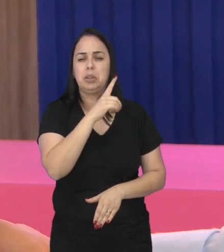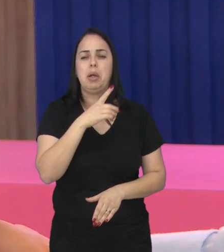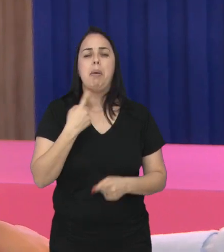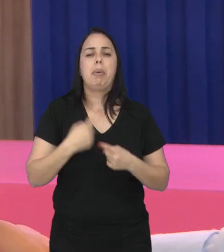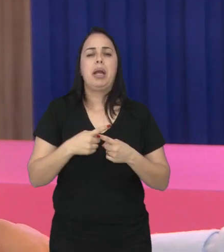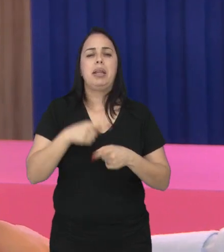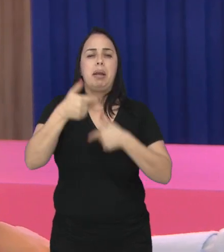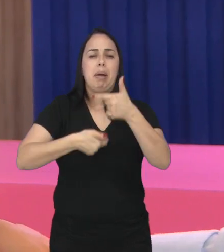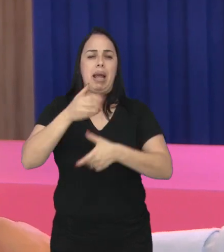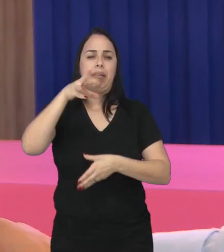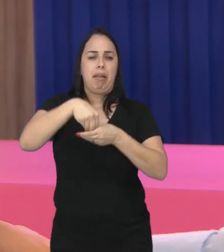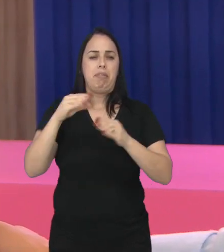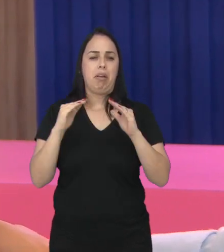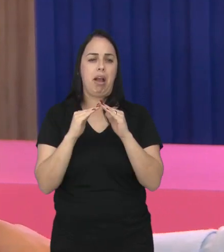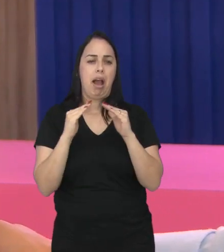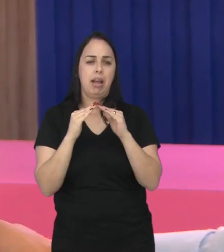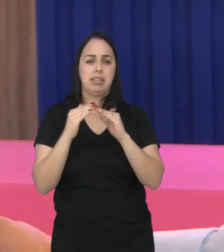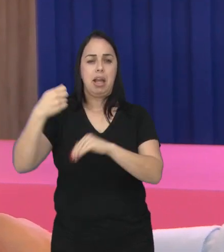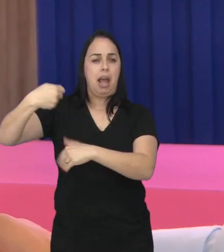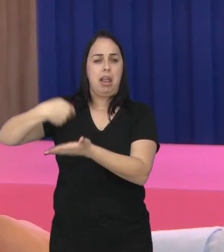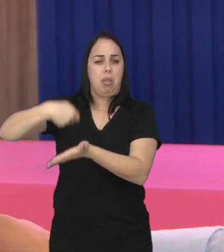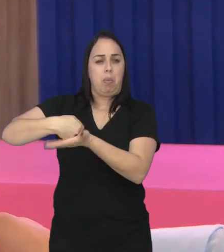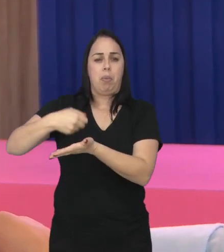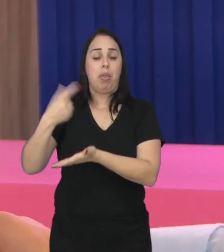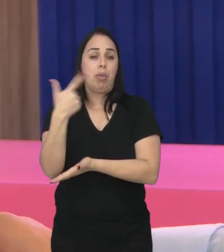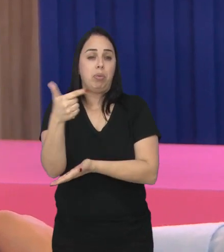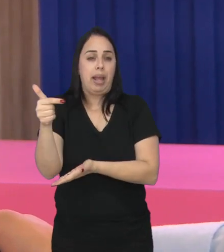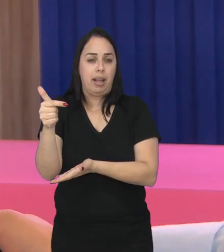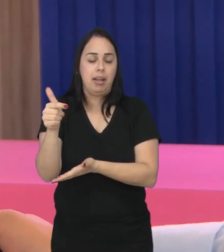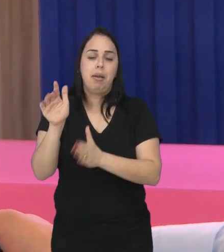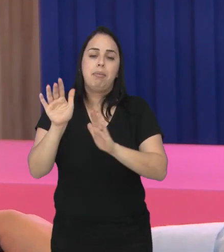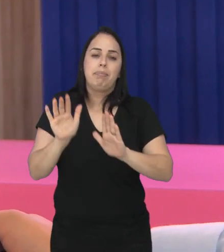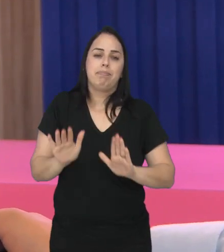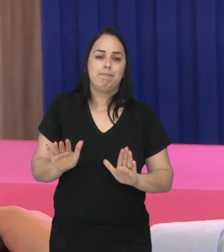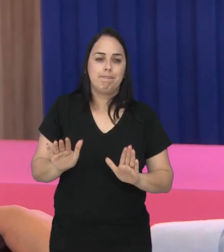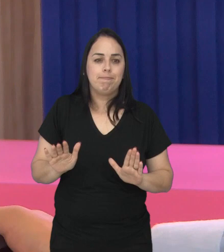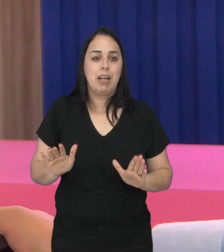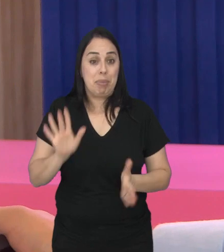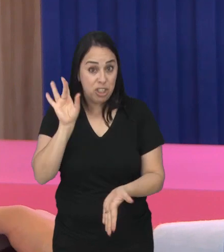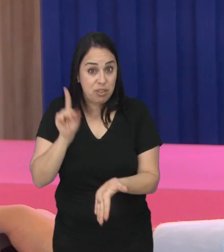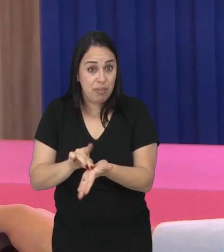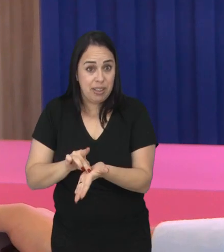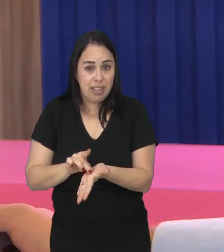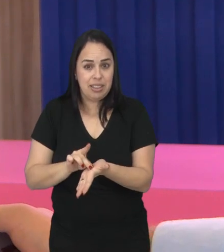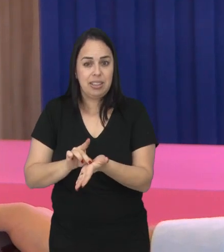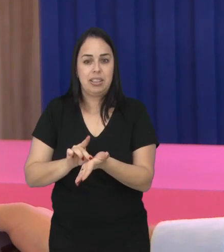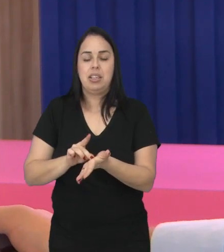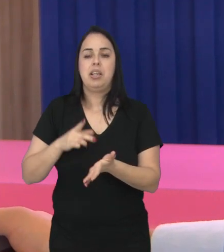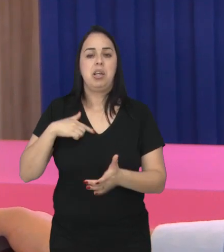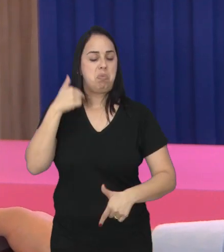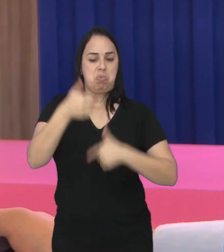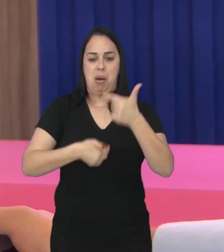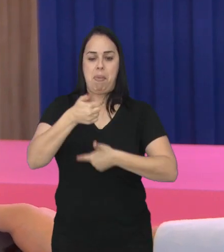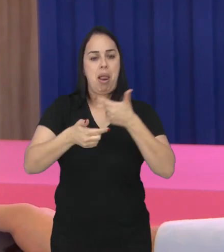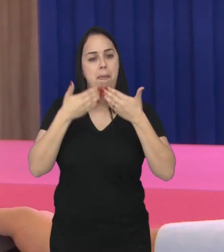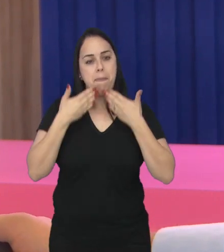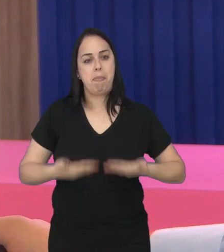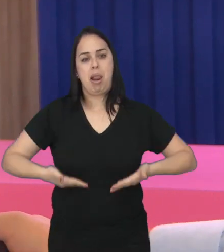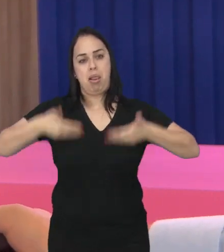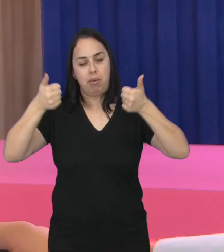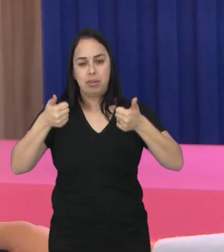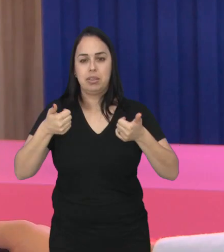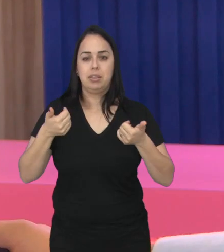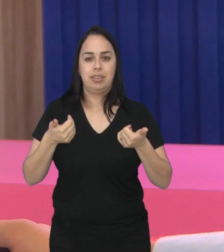confortável assim aquela cobrança pesada nos meus outros empregos mas a verdade é que a nossa produtividade produtividade